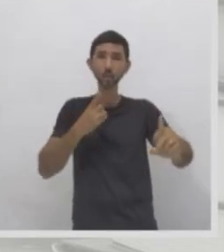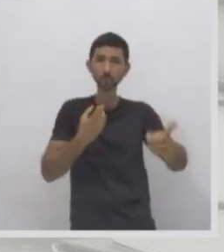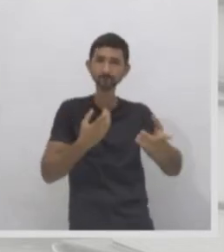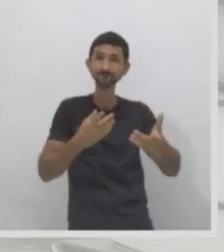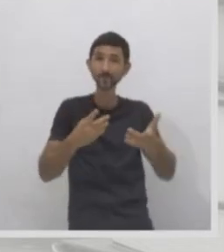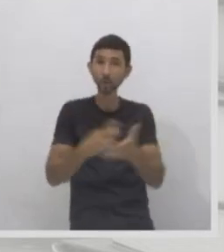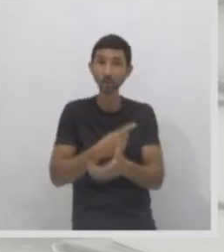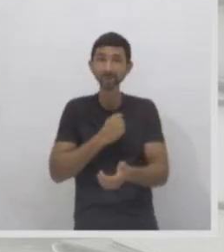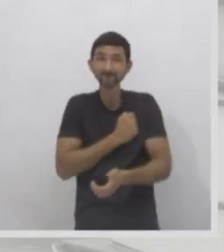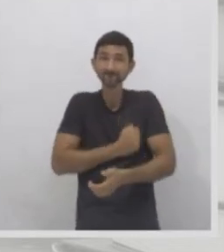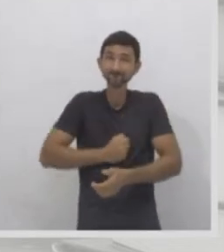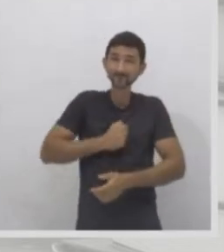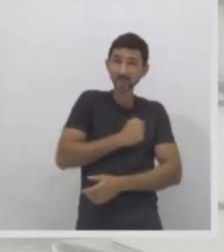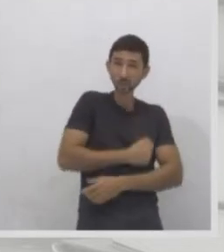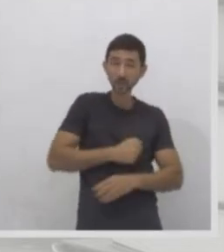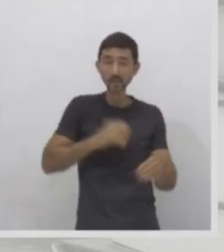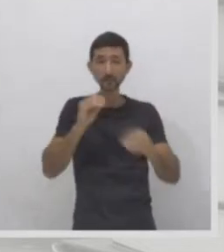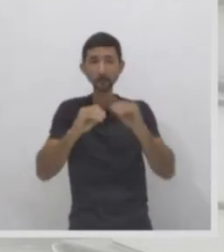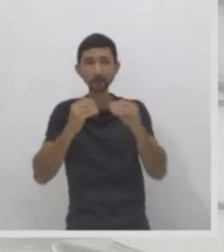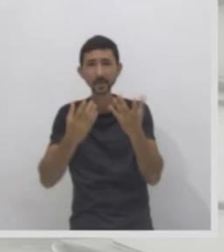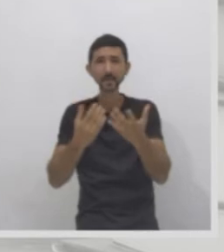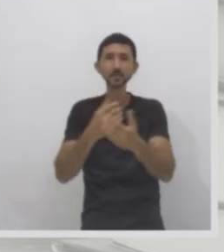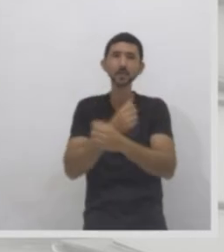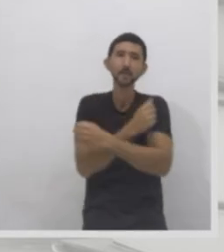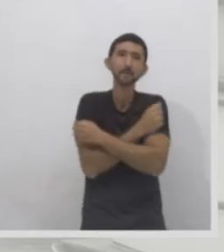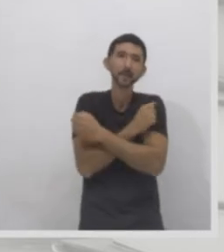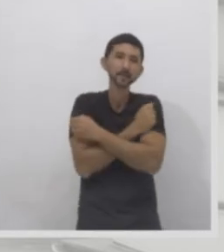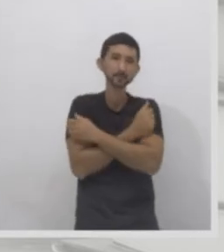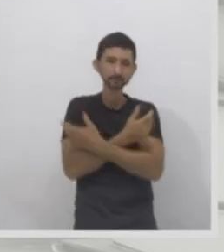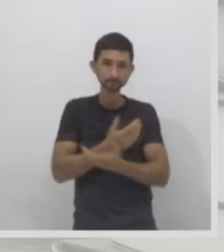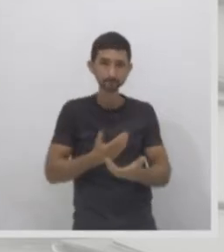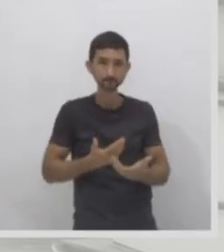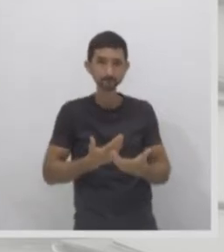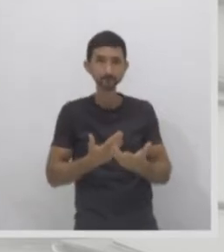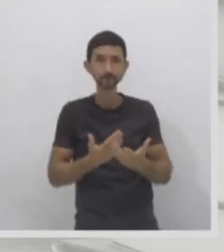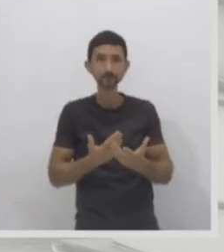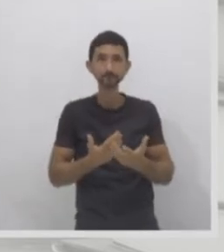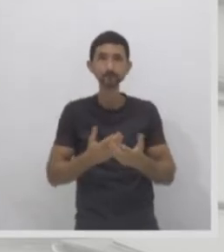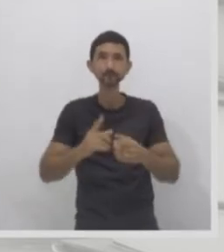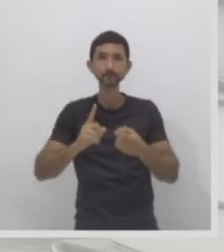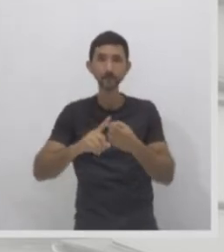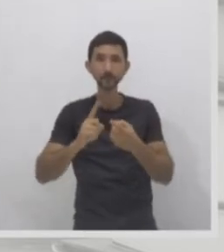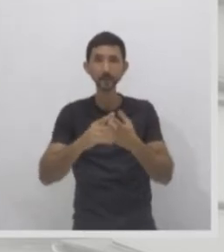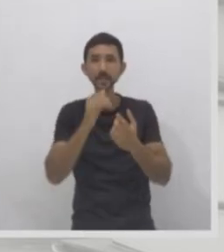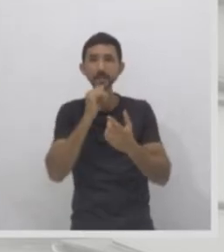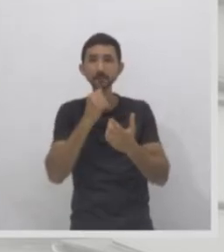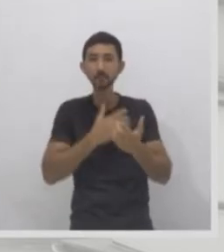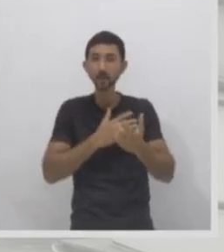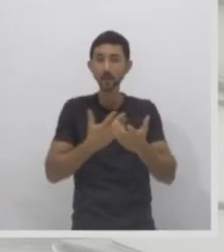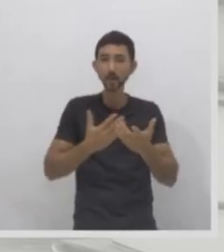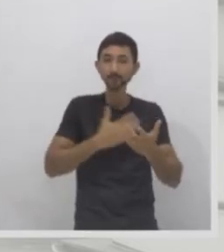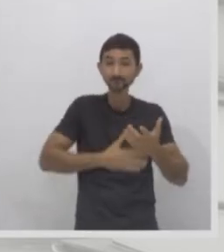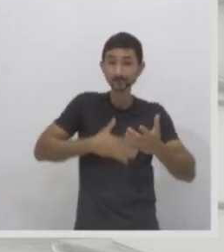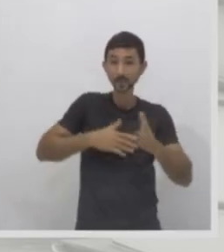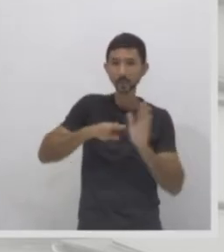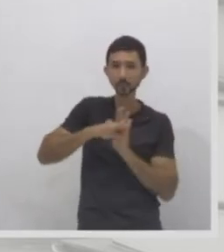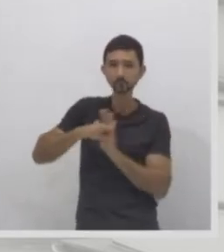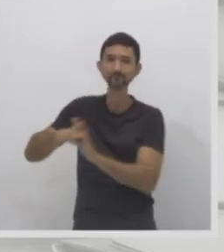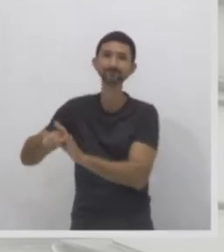causando saudade dos beijos e abraços dos entes. Tanto muita quanto queridos poderiam sair perfeitamente daí. Eles só